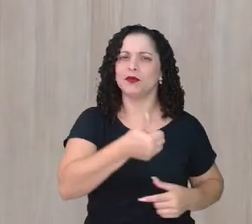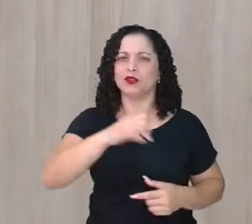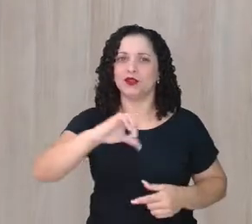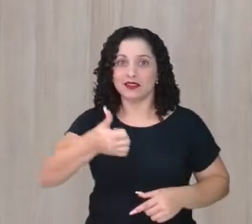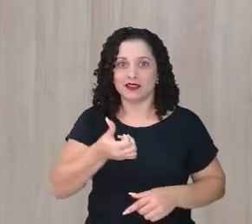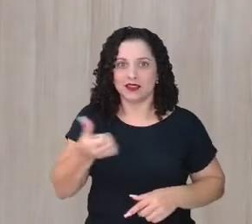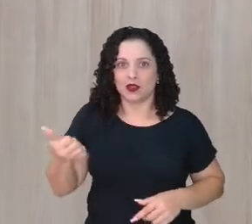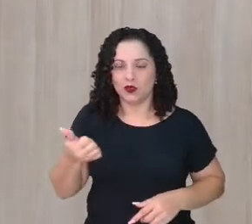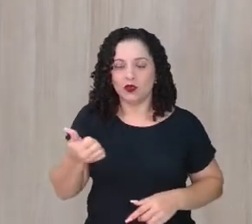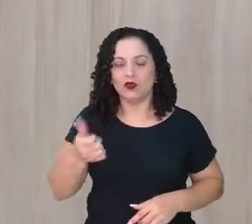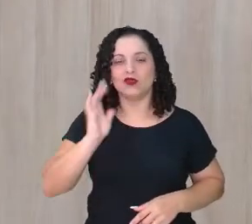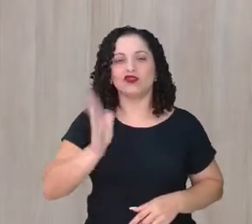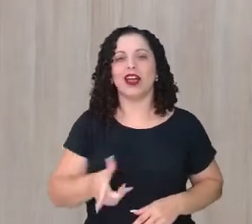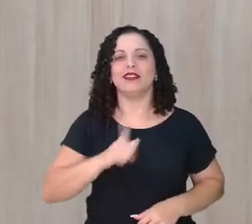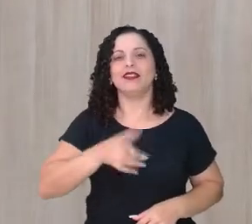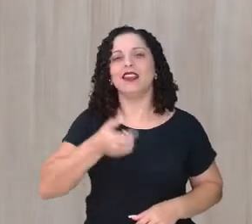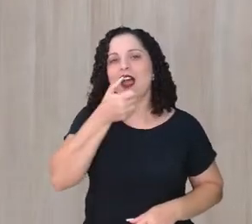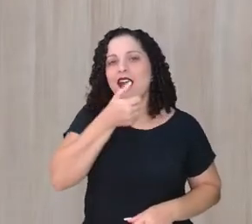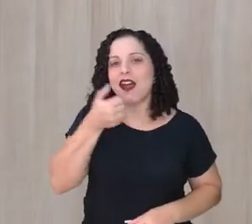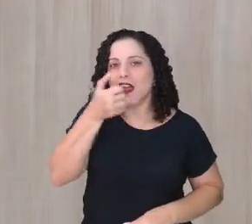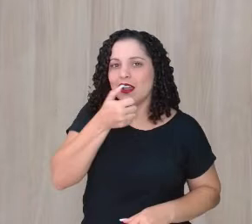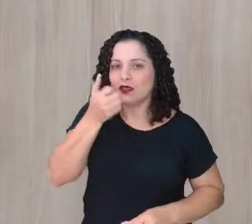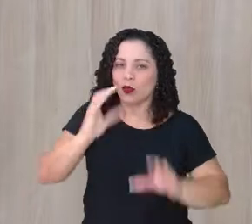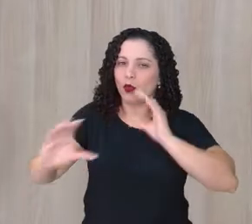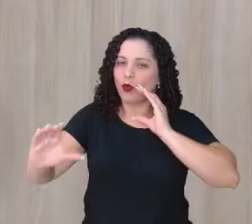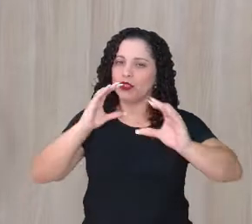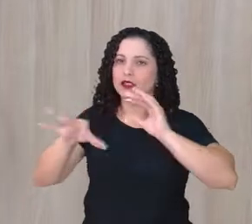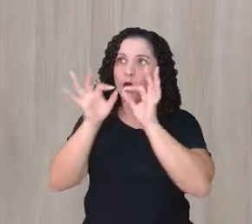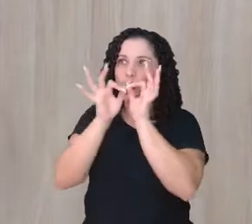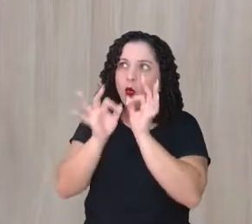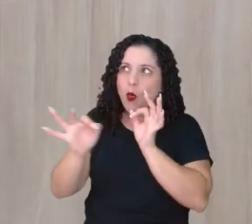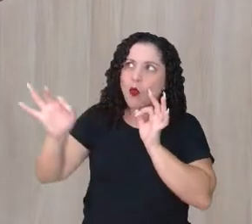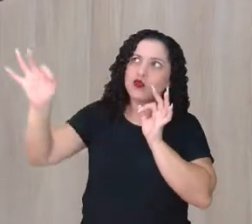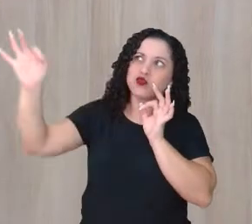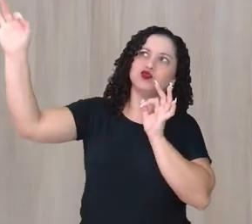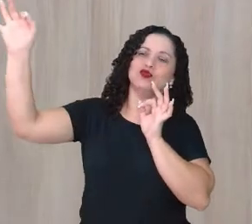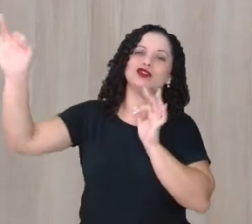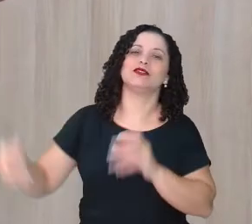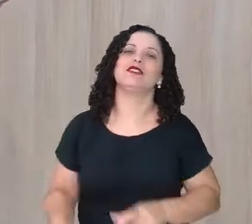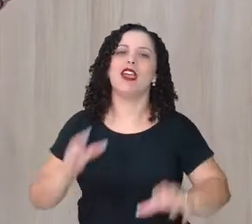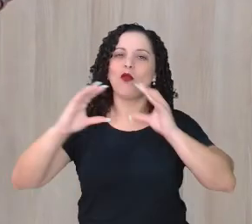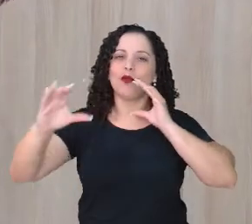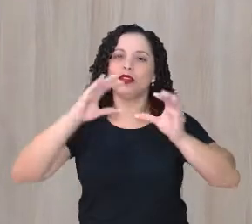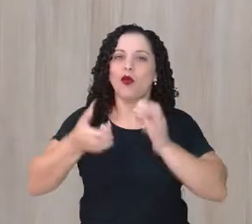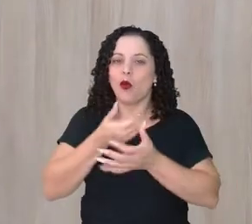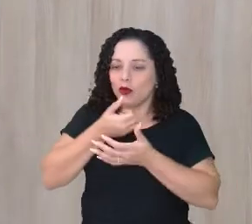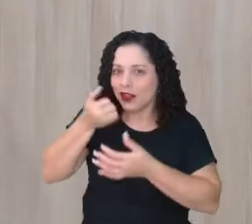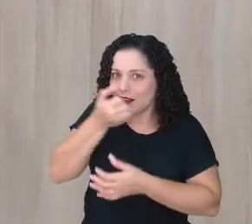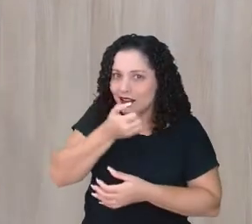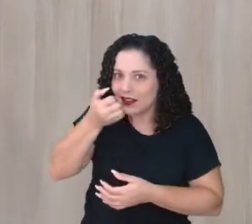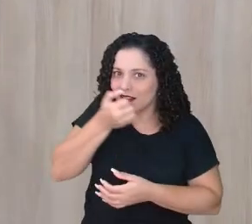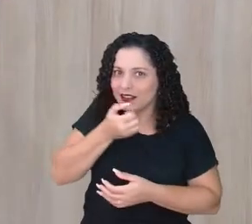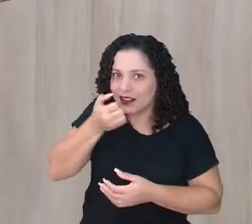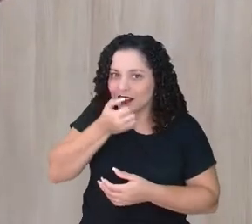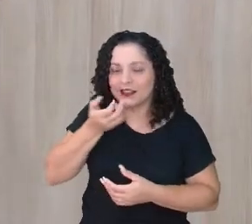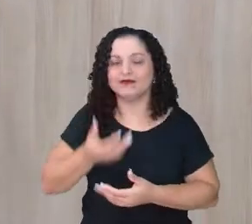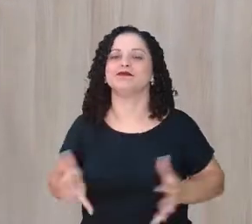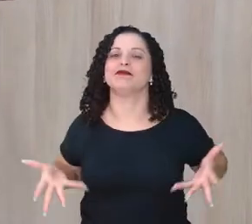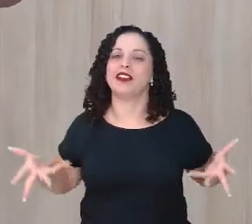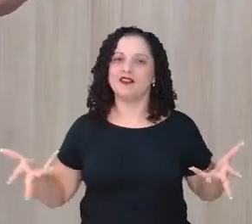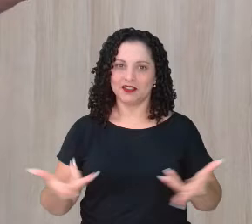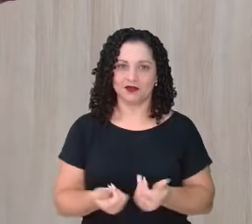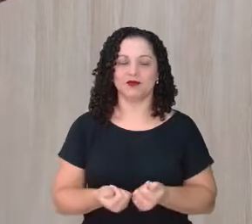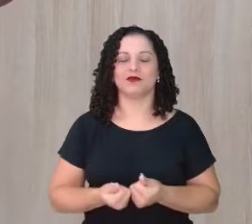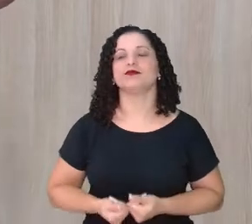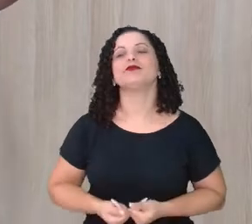equipamentos de rádio em que a uma determinada distância ele pôde se comunicar. Isso é maravilhoso. E tem muito a ver o que a gente vai